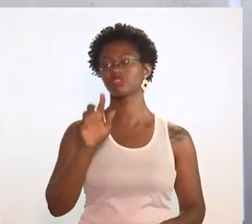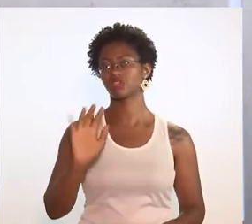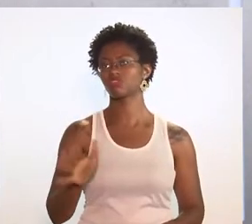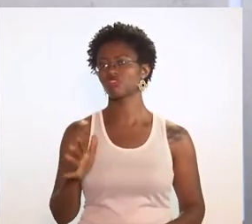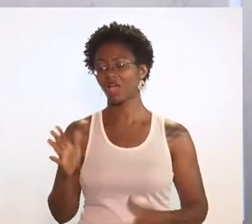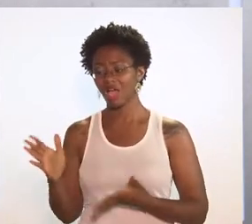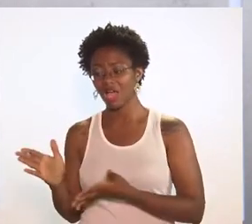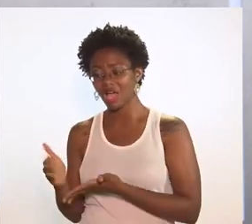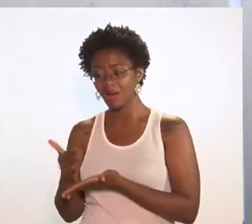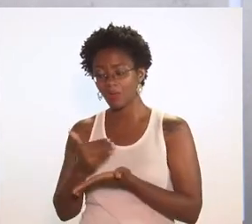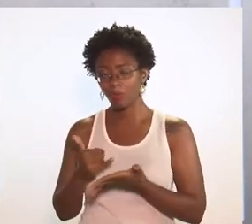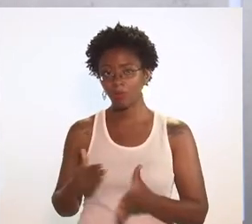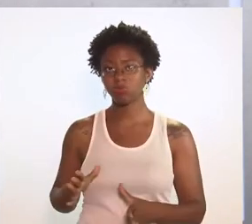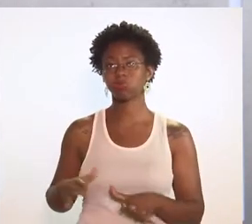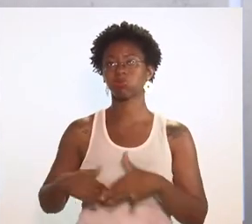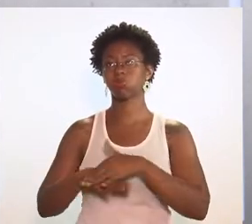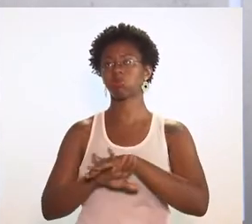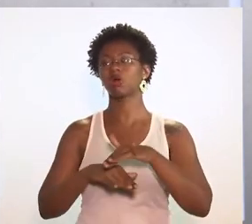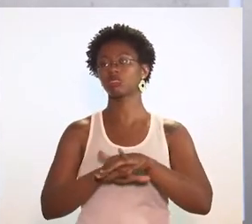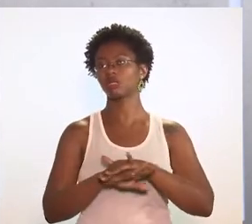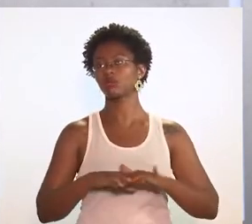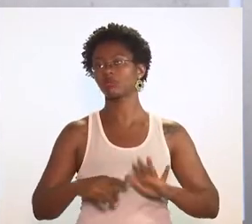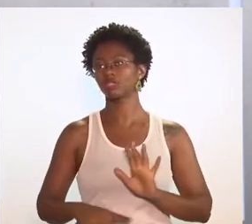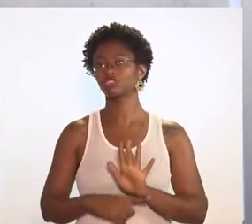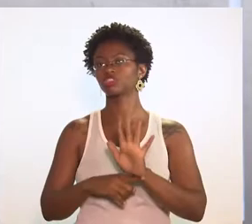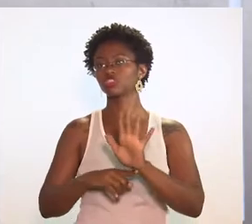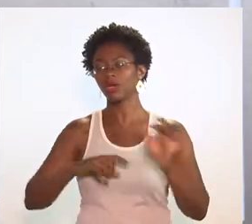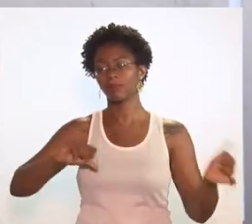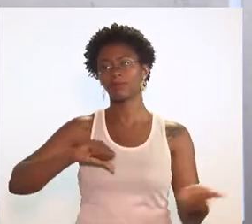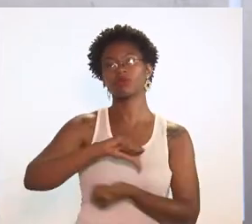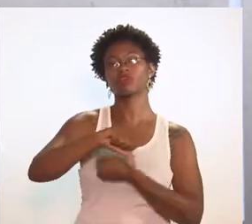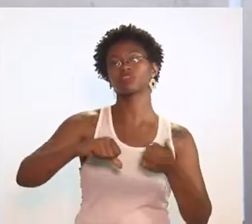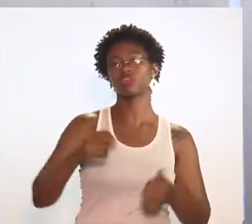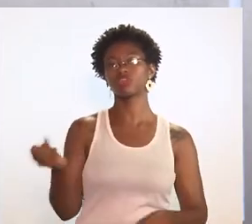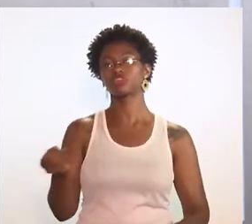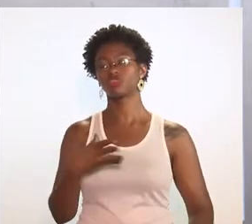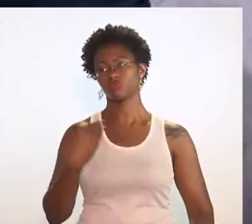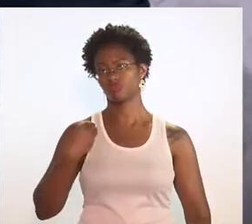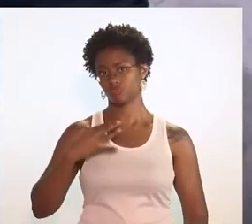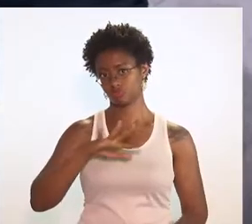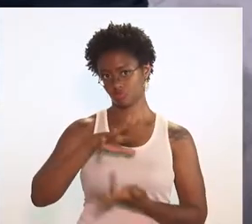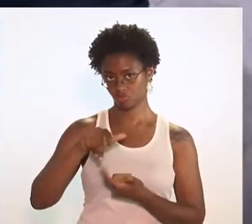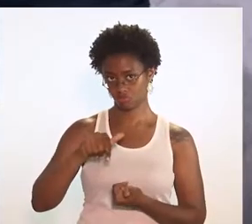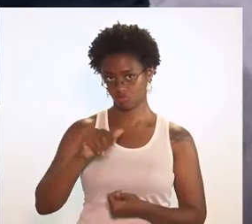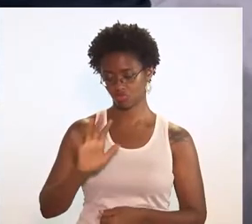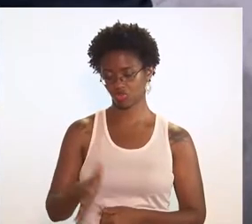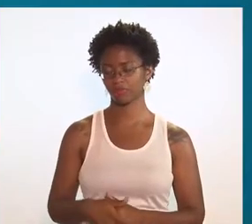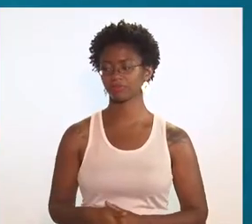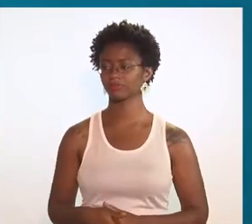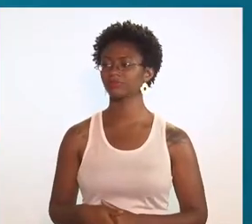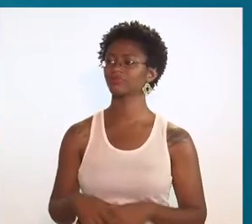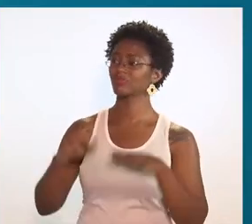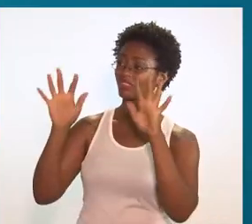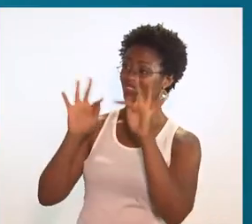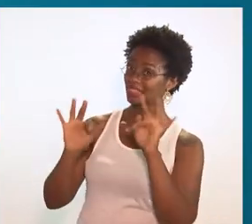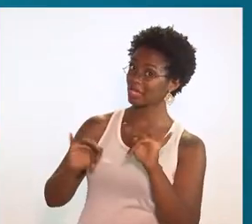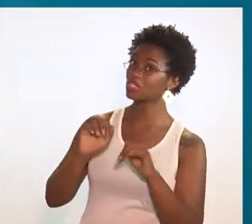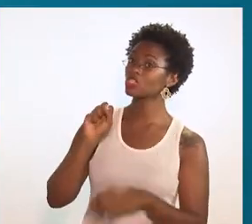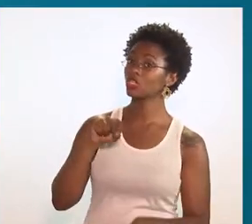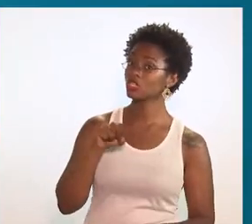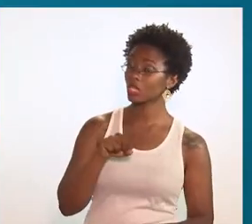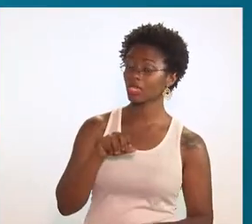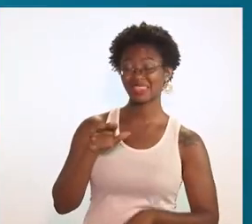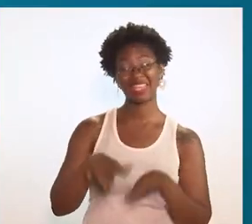já está acumulada aí para ajudar nessa virada para o novo mundo que se configura? Felizmente, sim. Talvez não